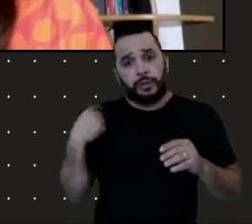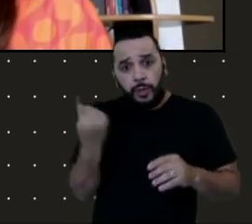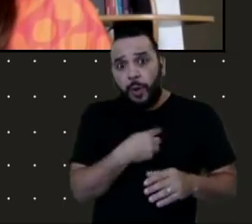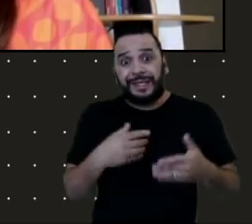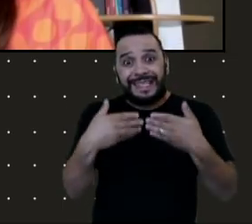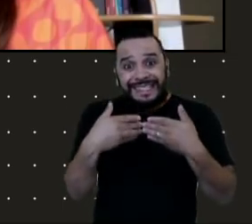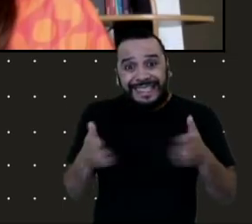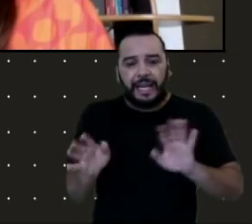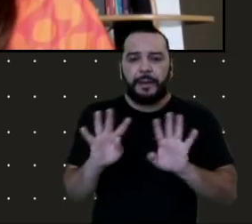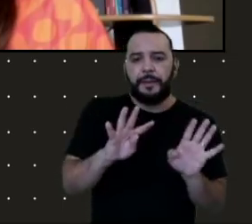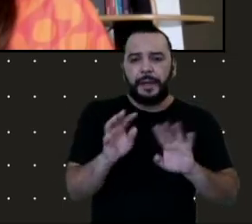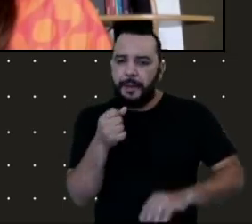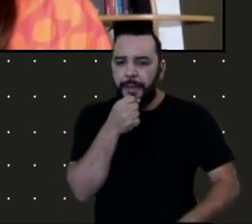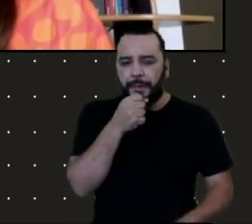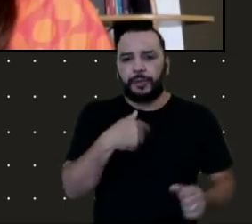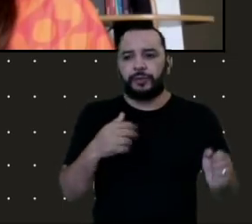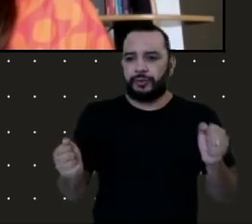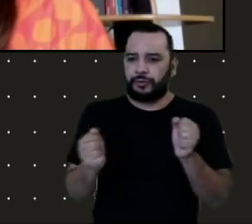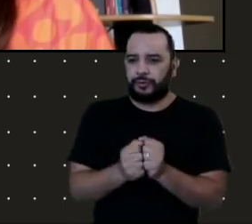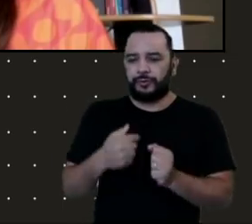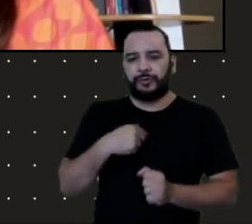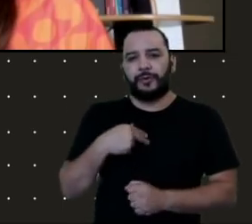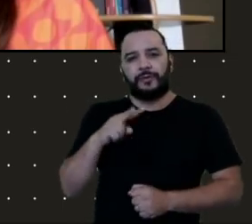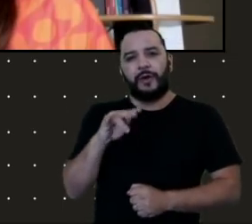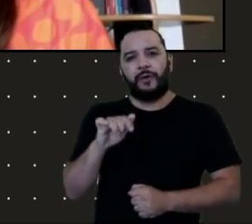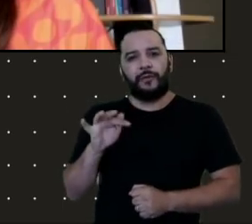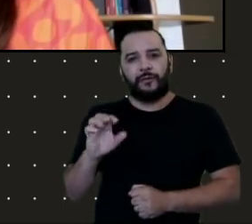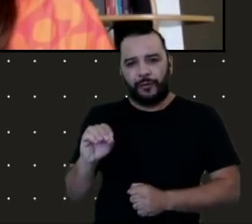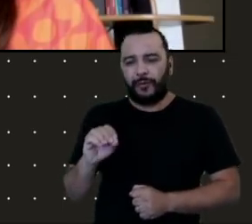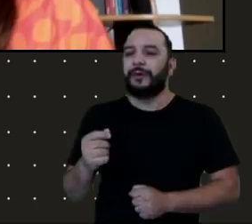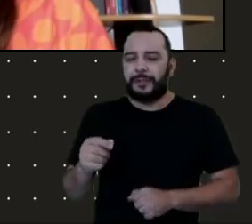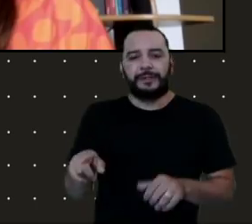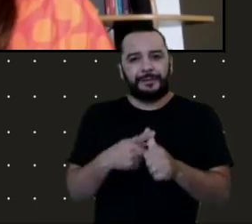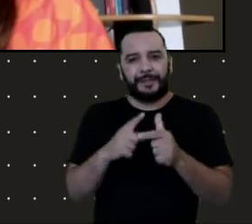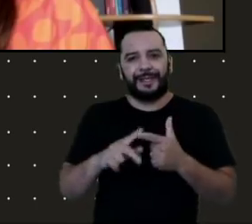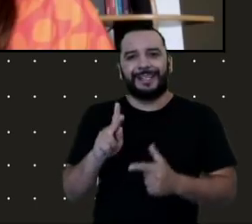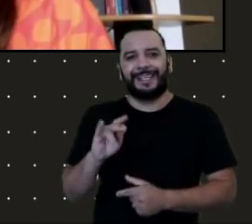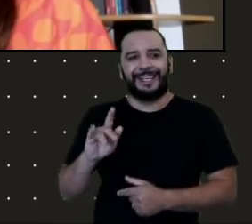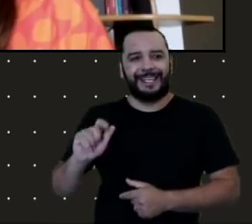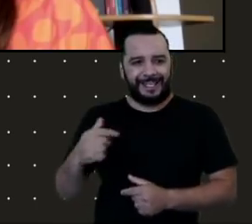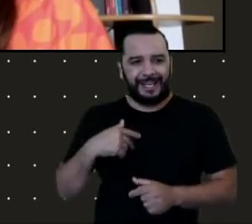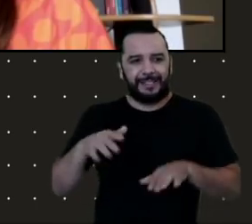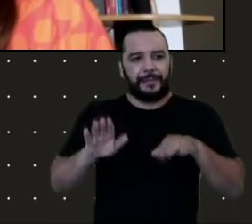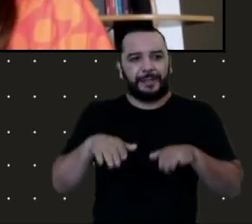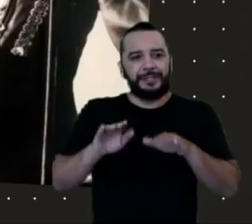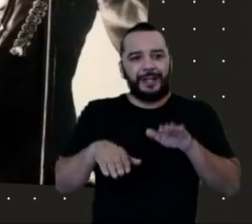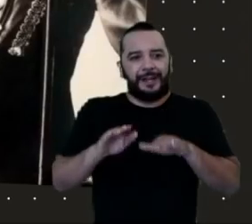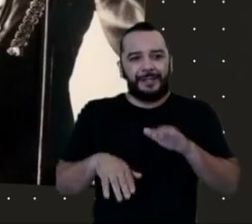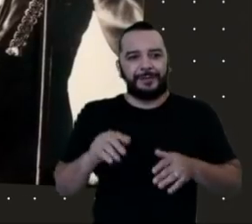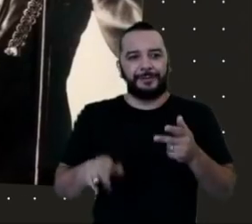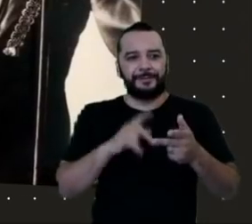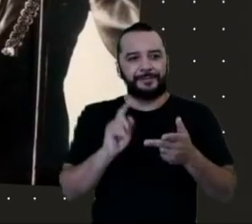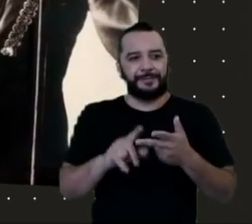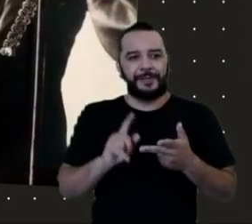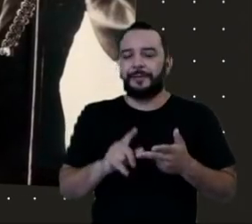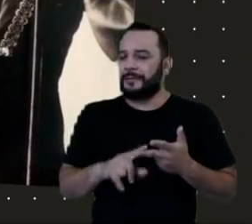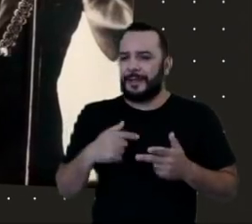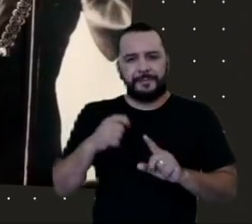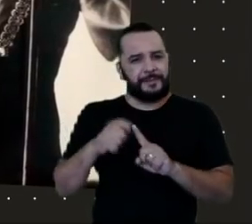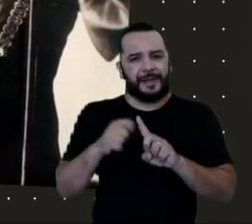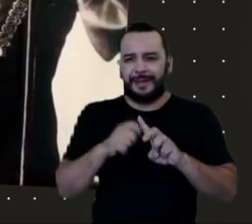assim como todo o elenco. Trabalhamos muito nesse espetáculo, porque na época não havia espetáculos da Broadway e